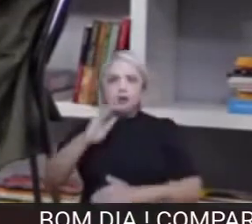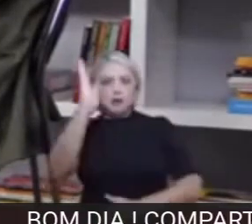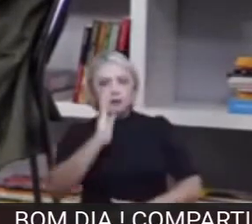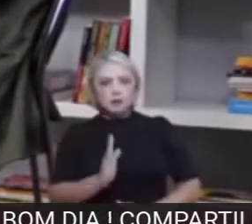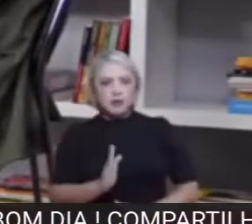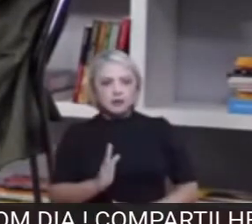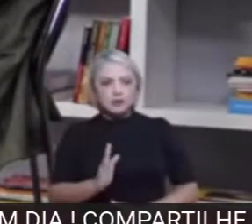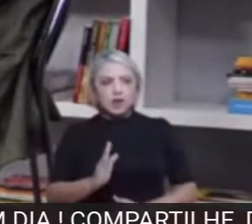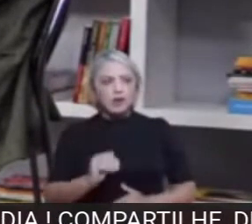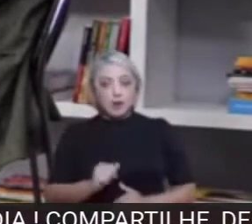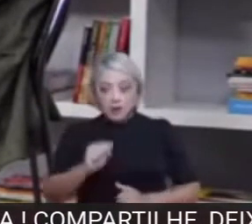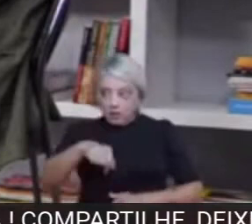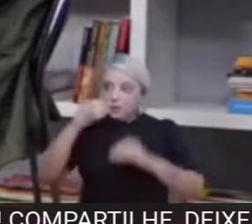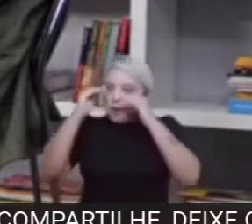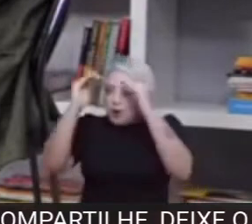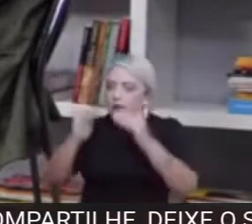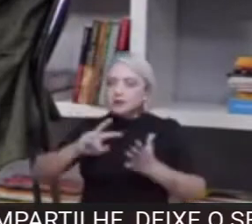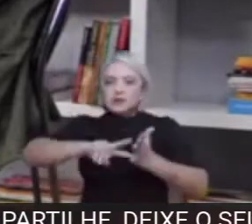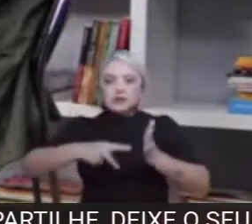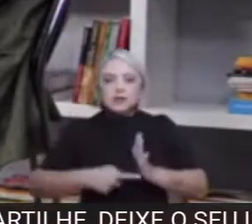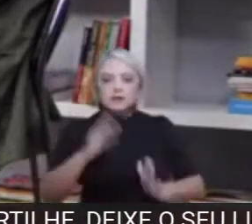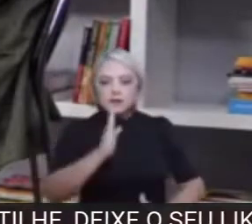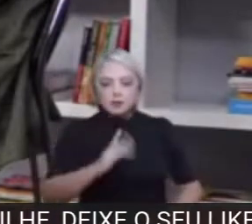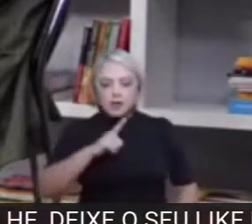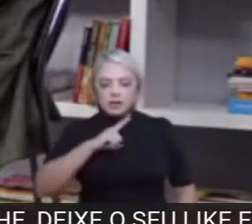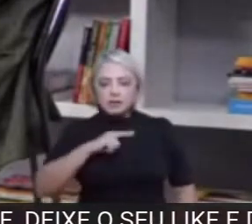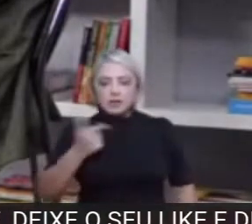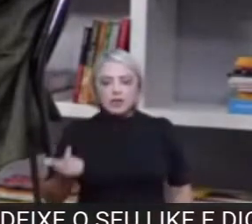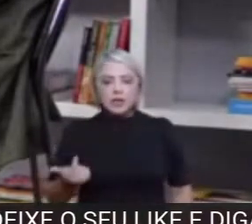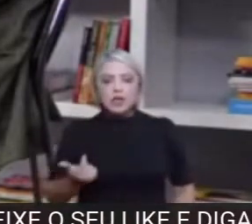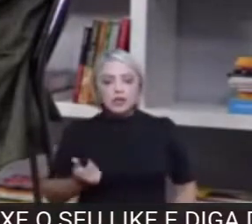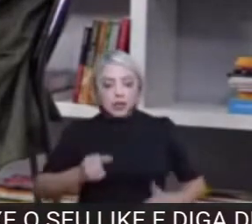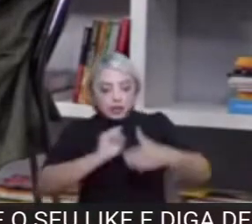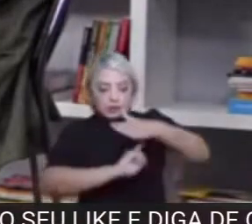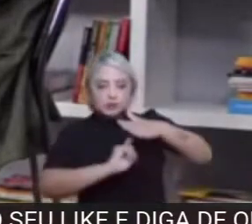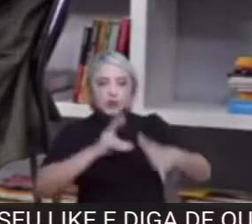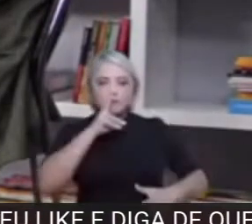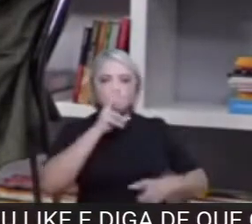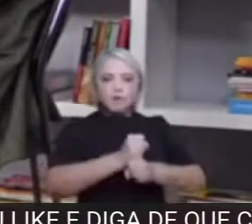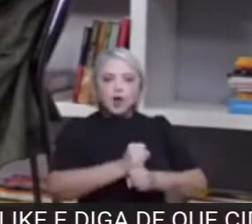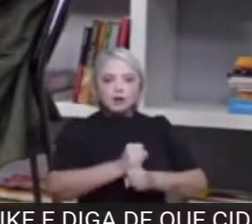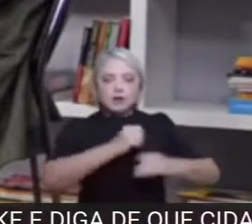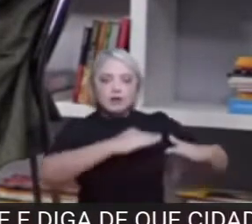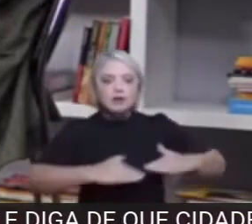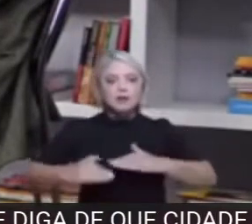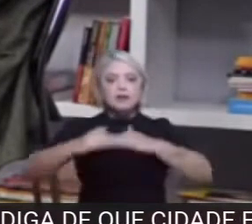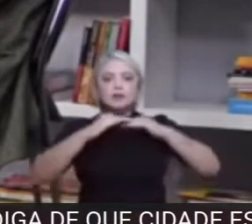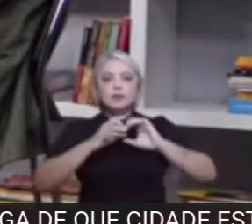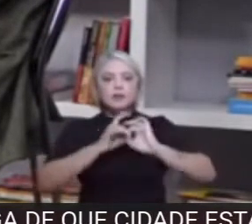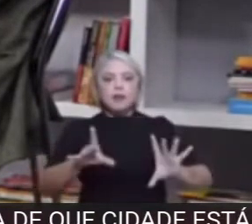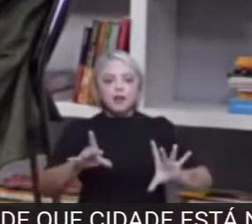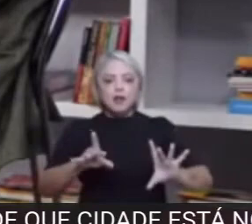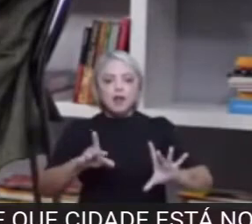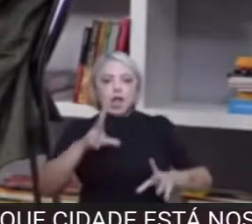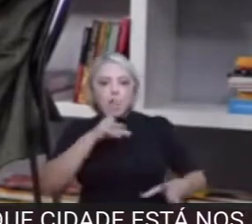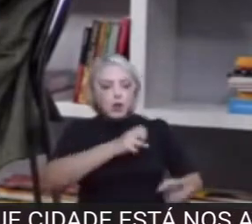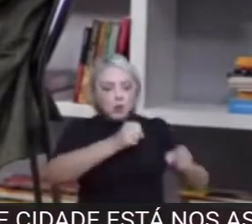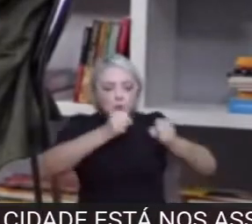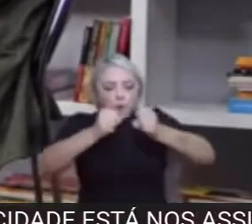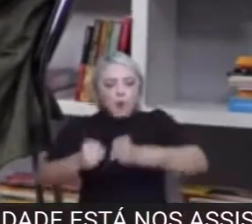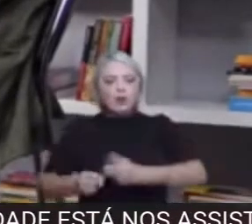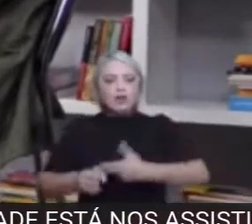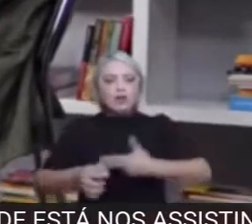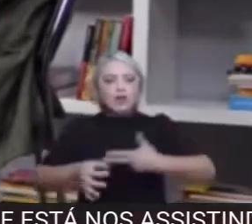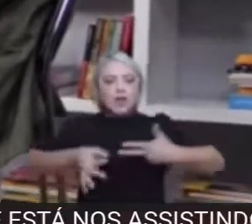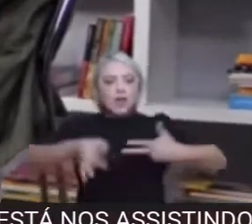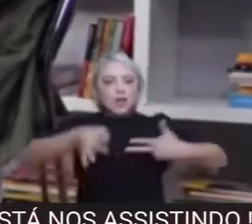moralizar o Brasil significa que a gente tem que ter instituições fortes, democráticas e um poder judiciário forte e